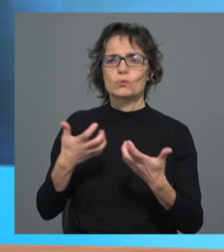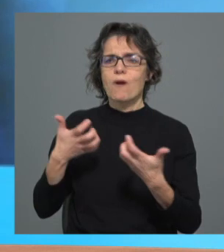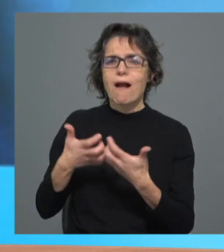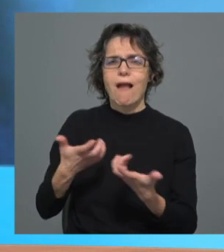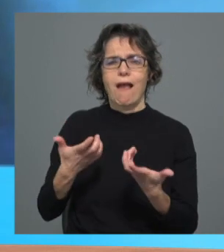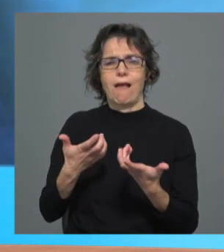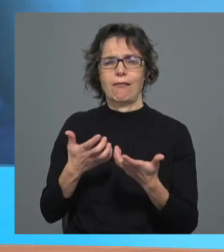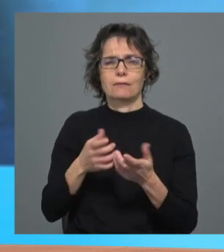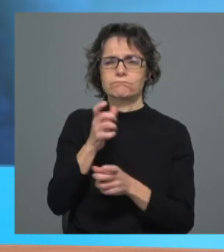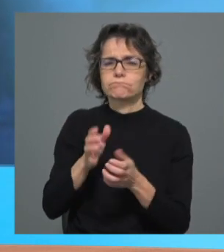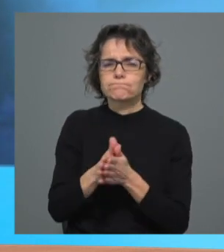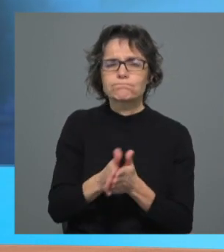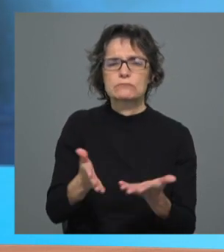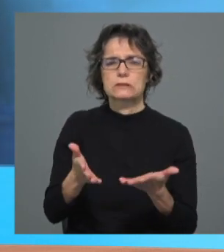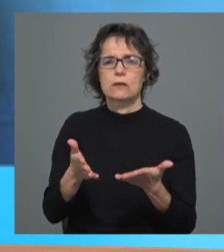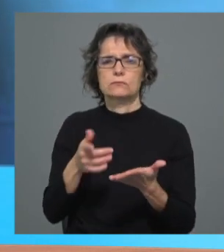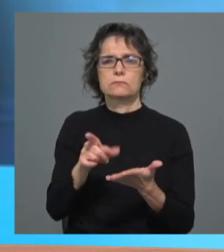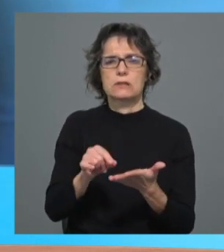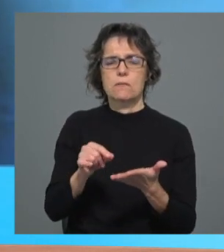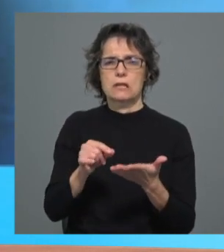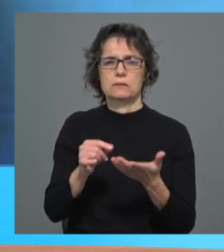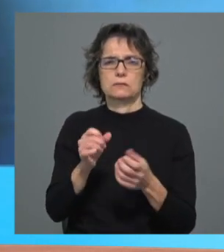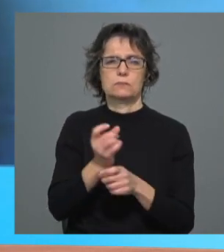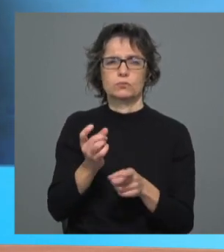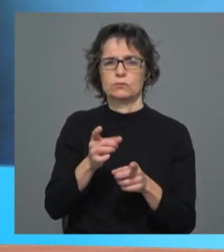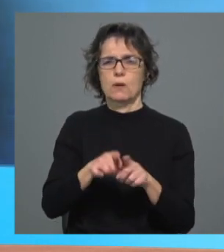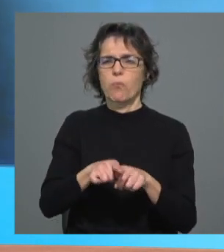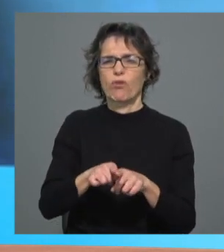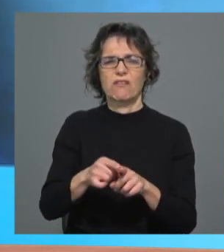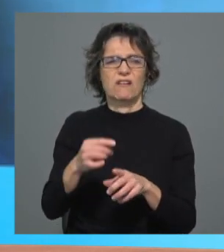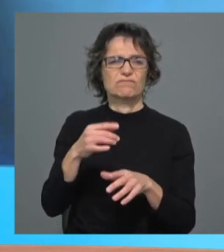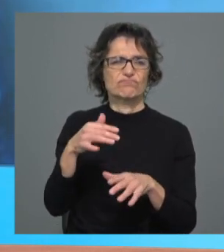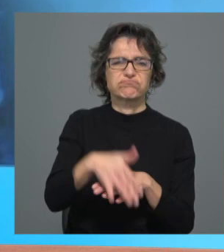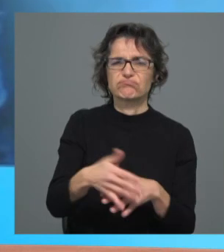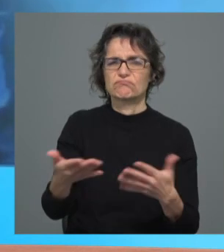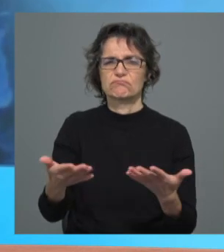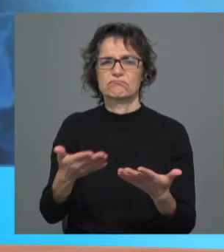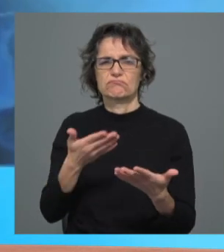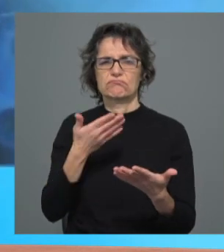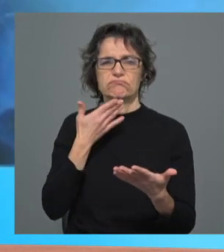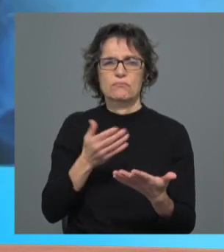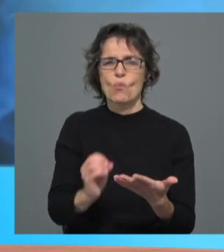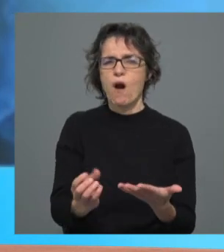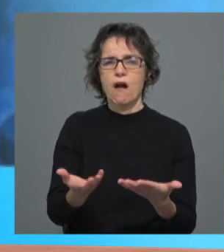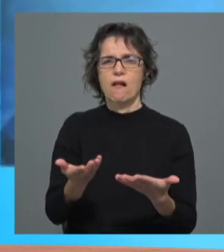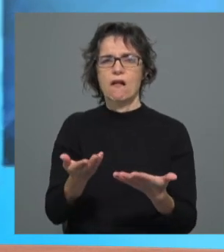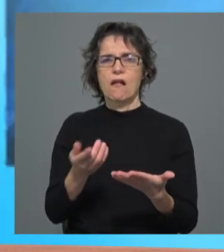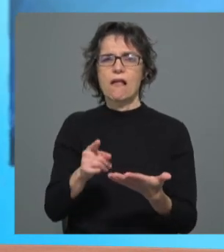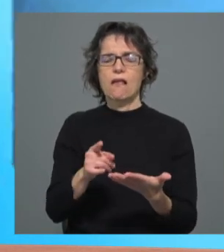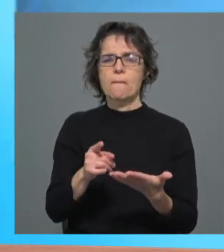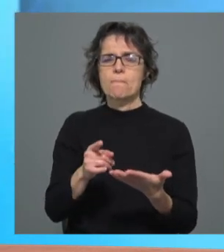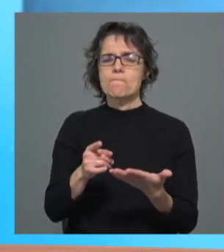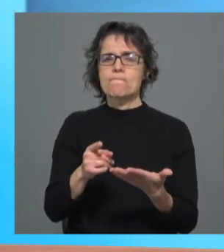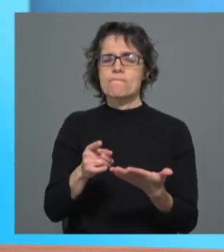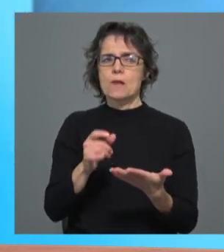da exploração, da incompetência política, e portanto ele quererá